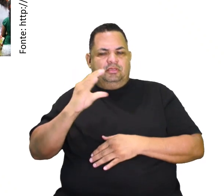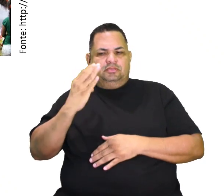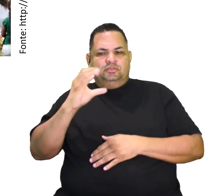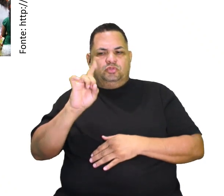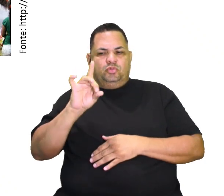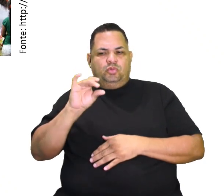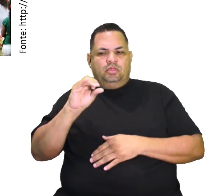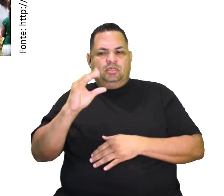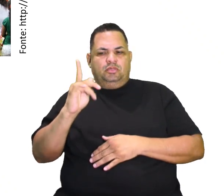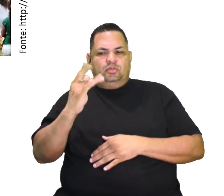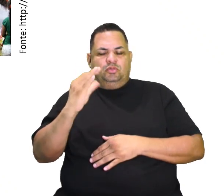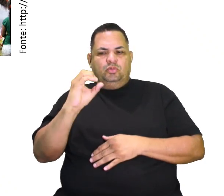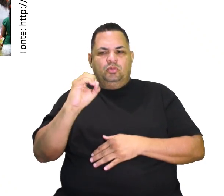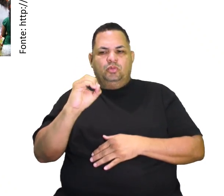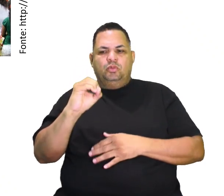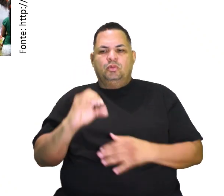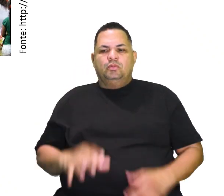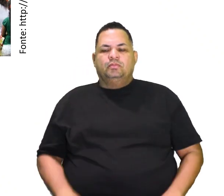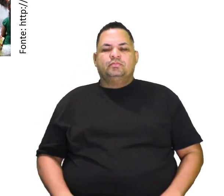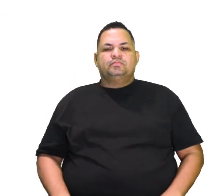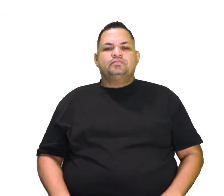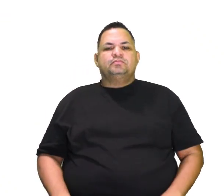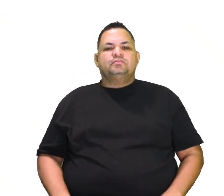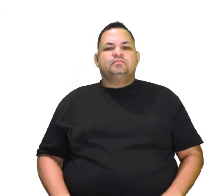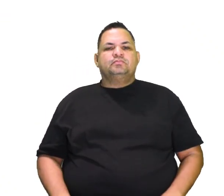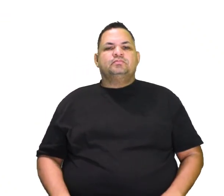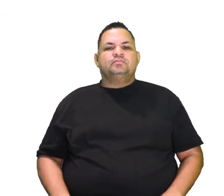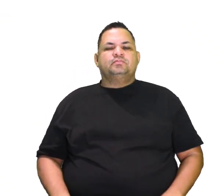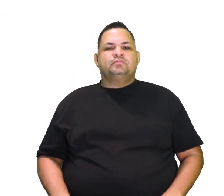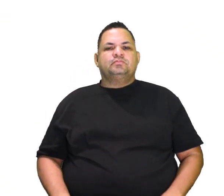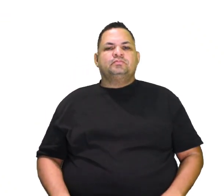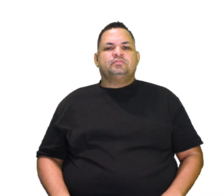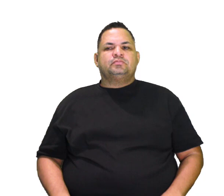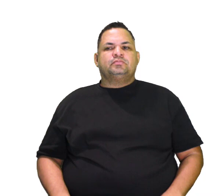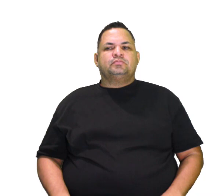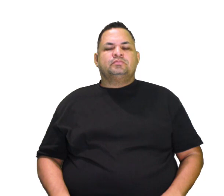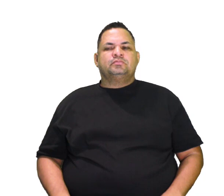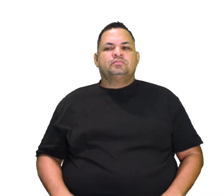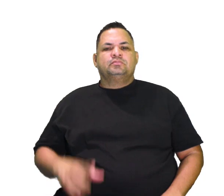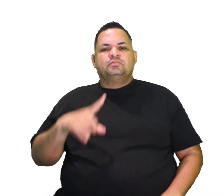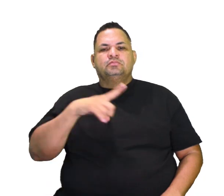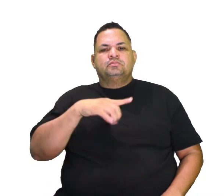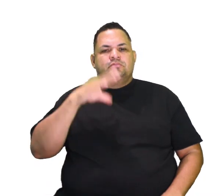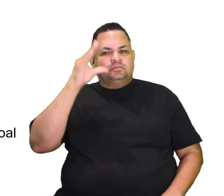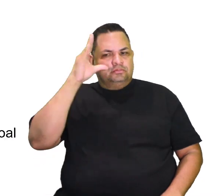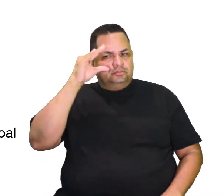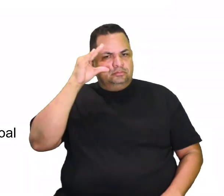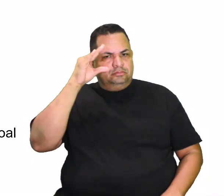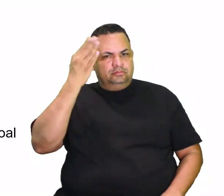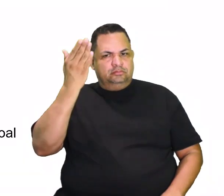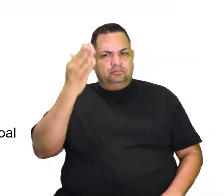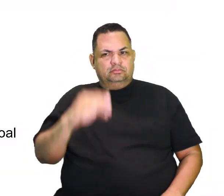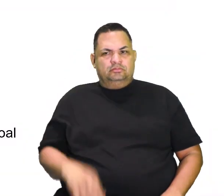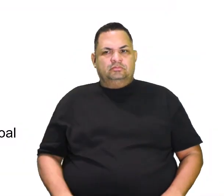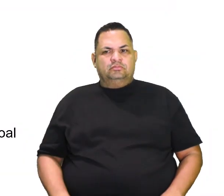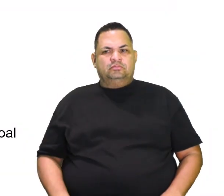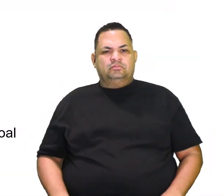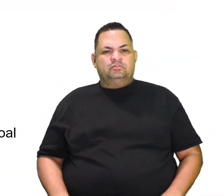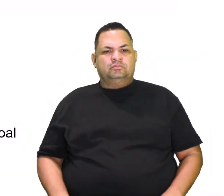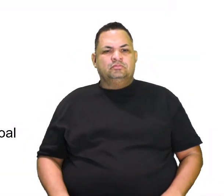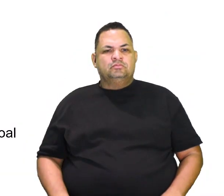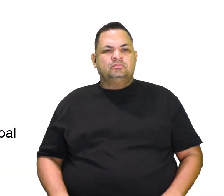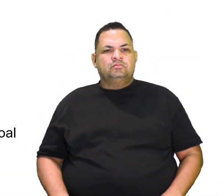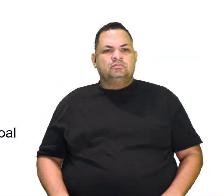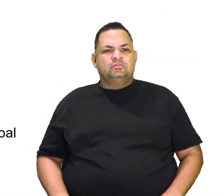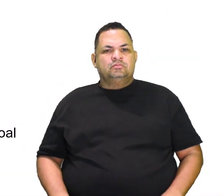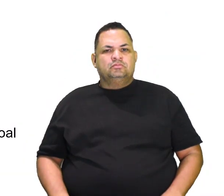Coelho. Muito bem. Aí eu trouxe uma curiosidade para vocês, que eu até